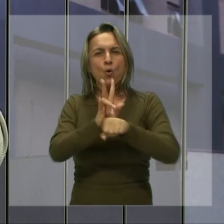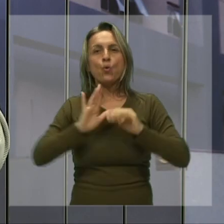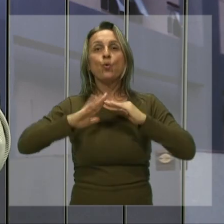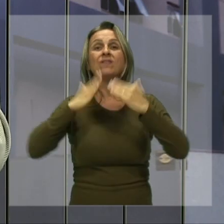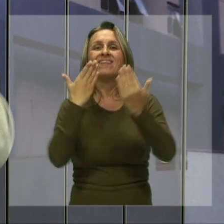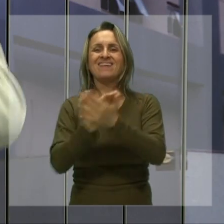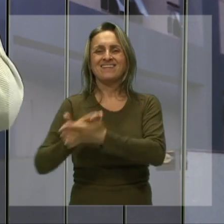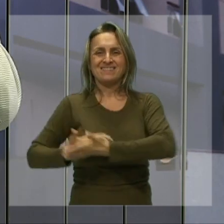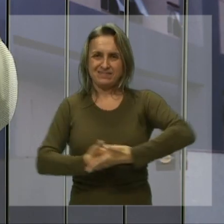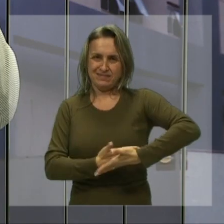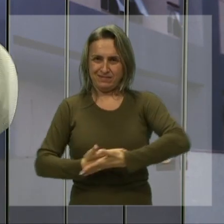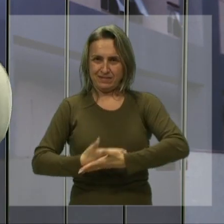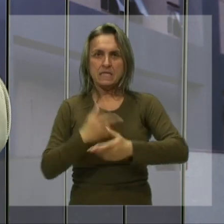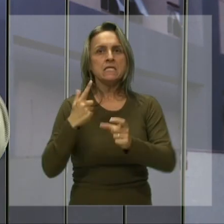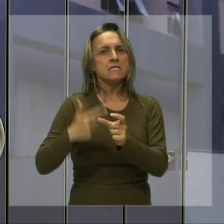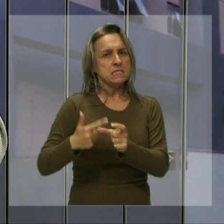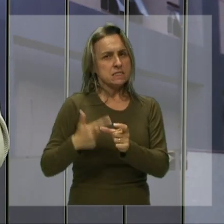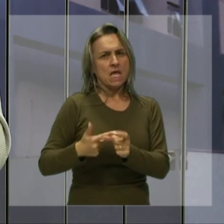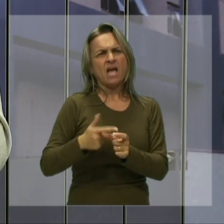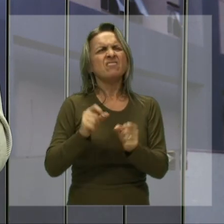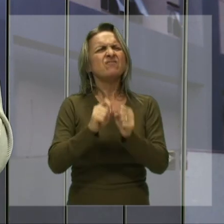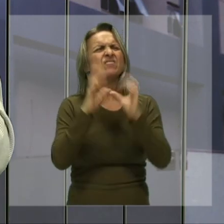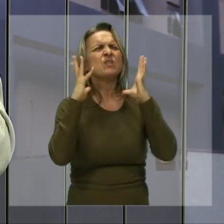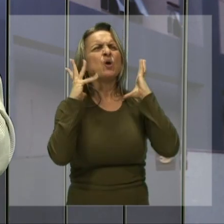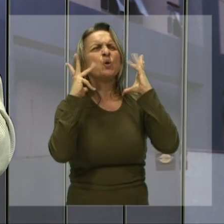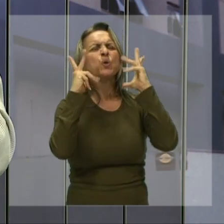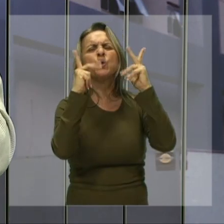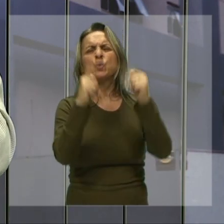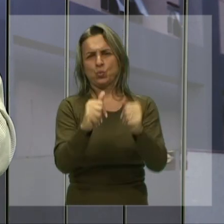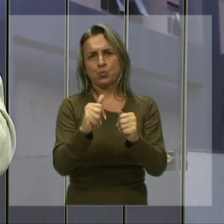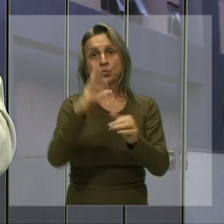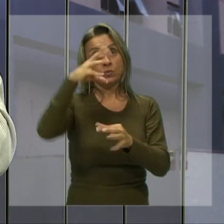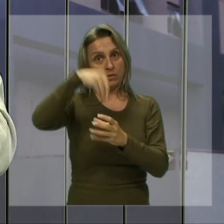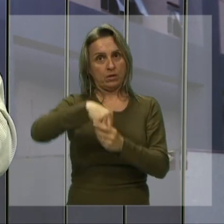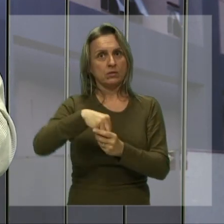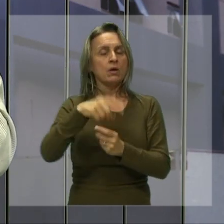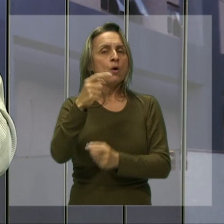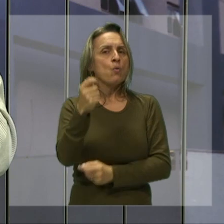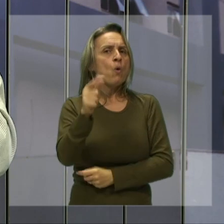da cidade, coisa e tal, para fazer quase tudo nas creches, mas é quase